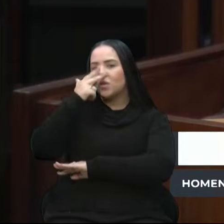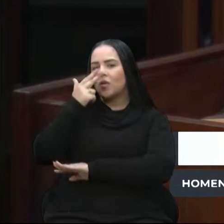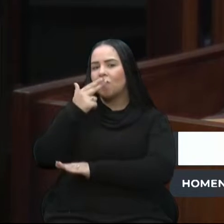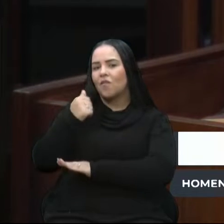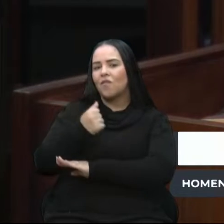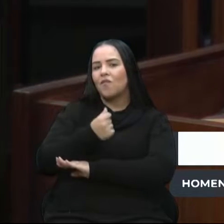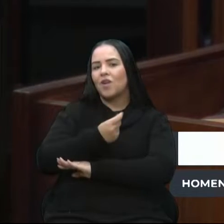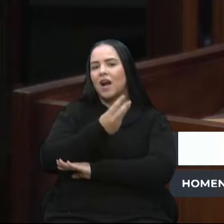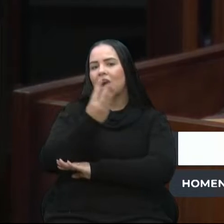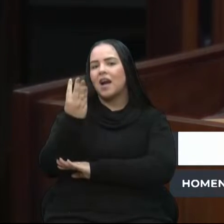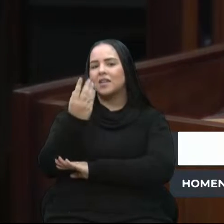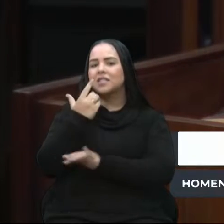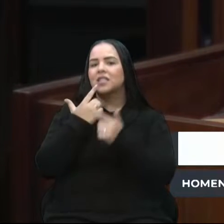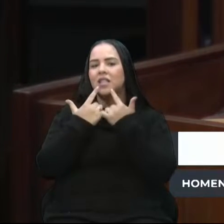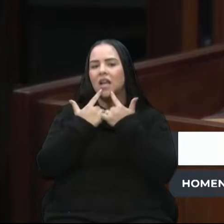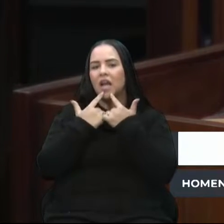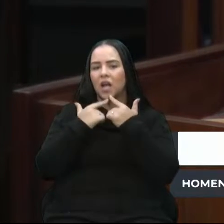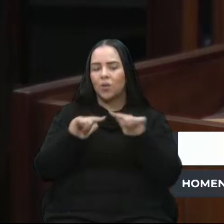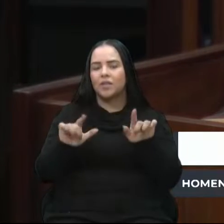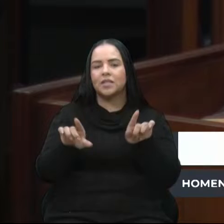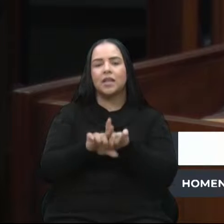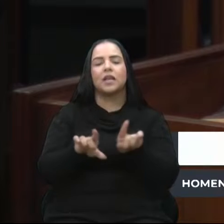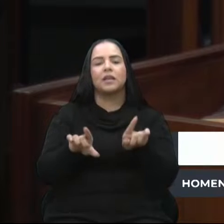de imigração.